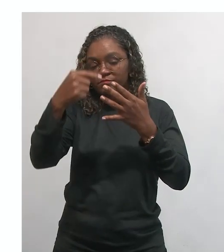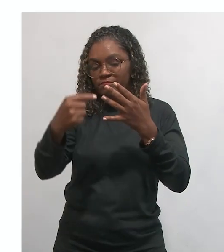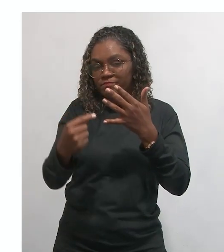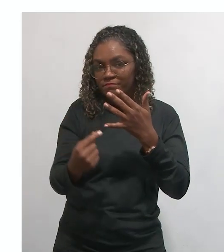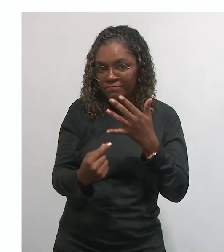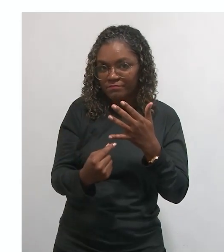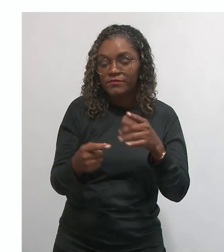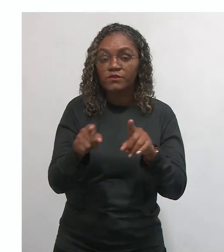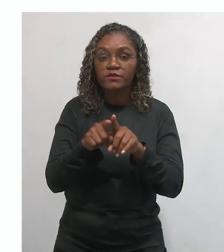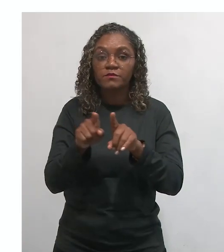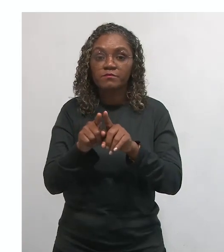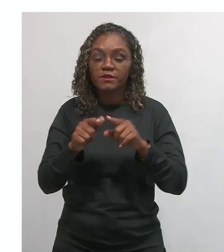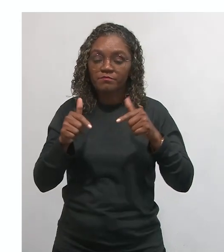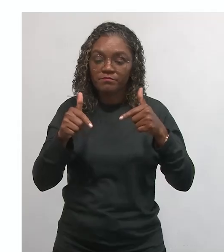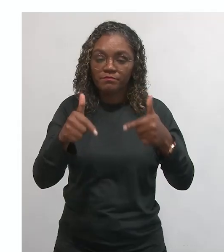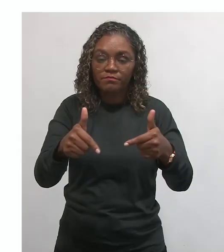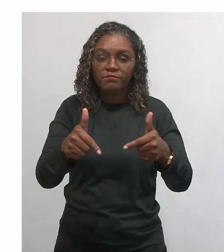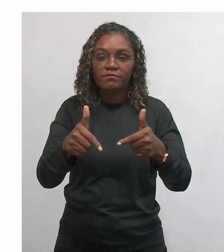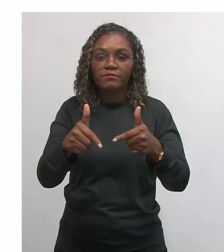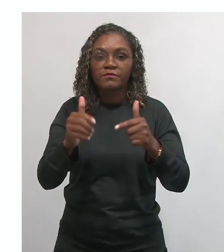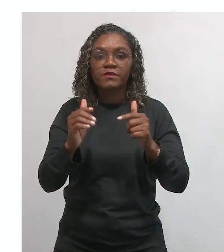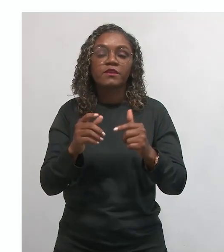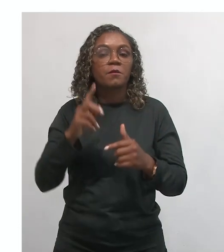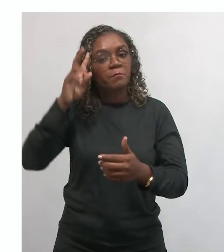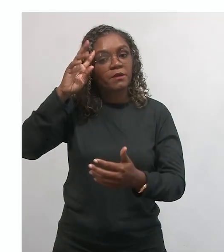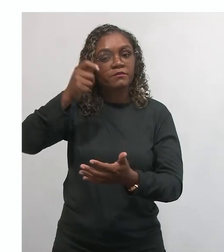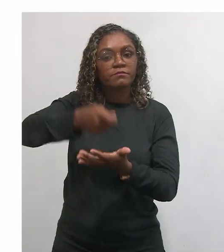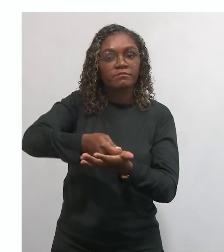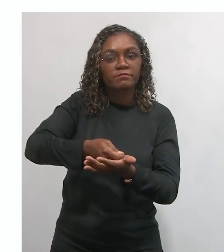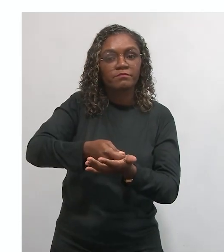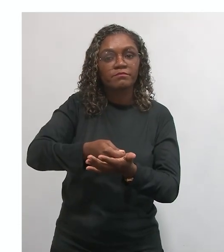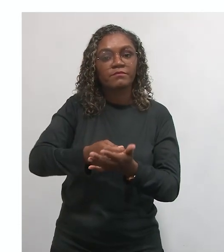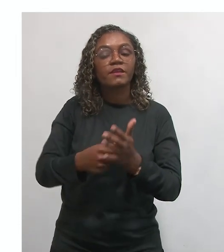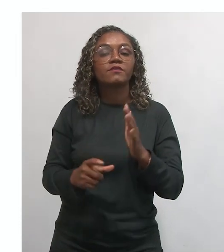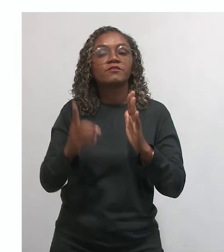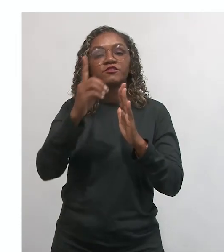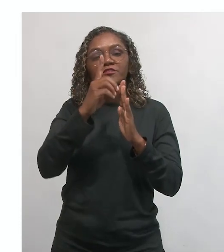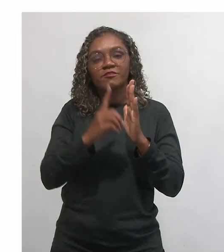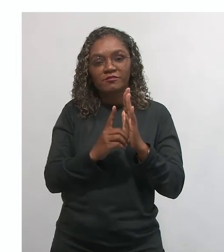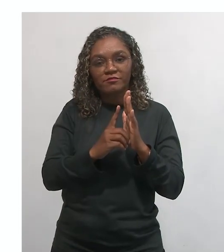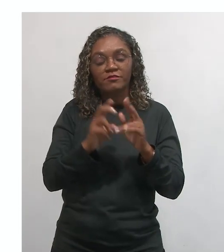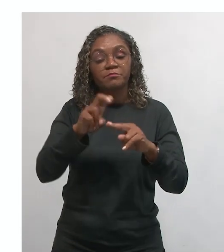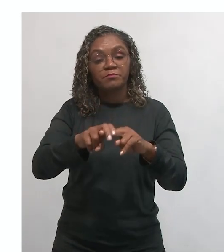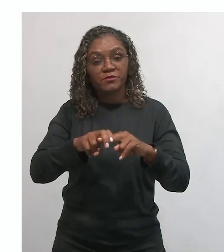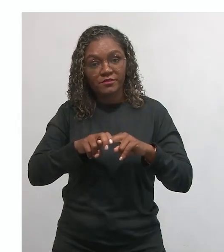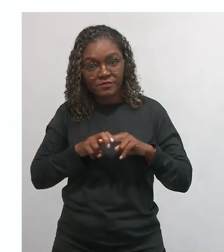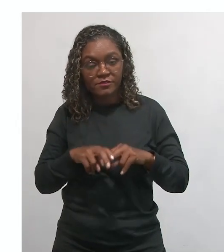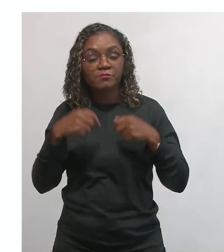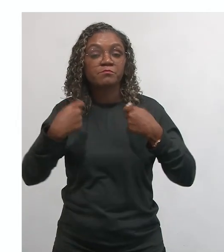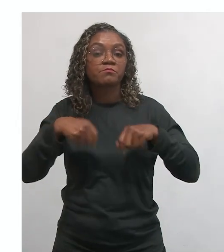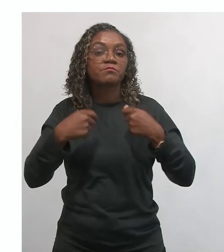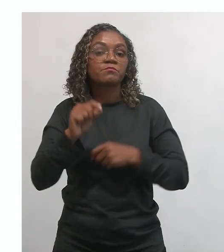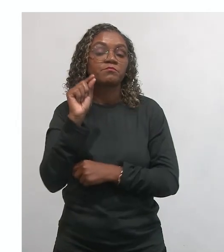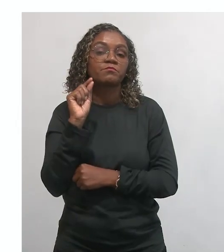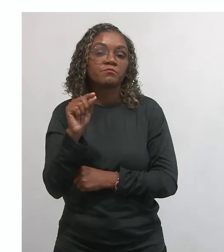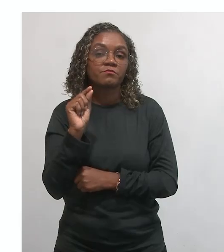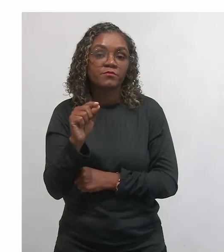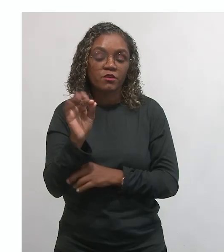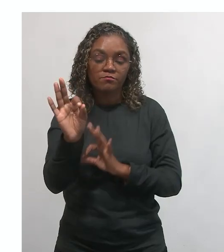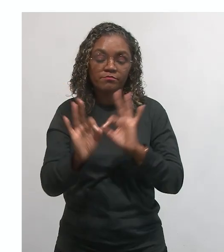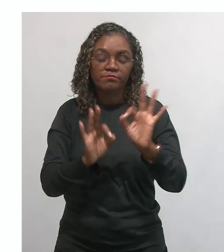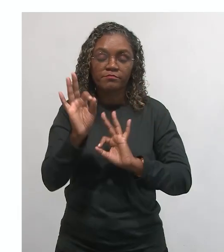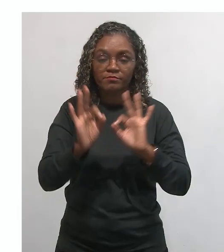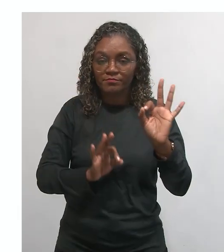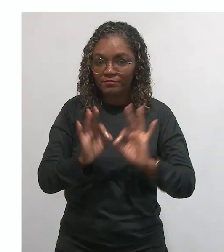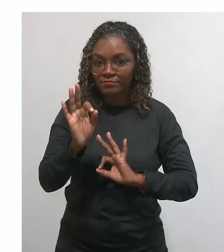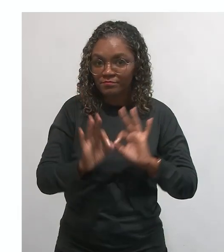fundamentos, princípios e determinações através de diretrizes. E essas ações, elas precisam